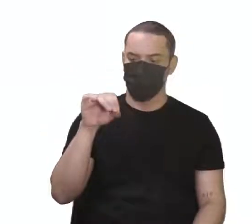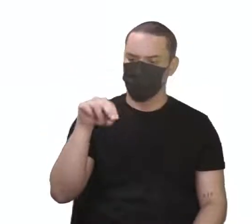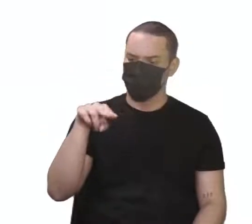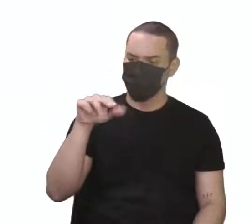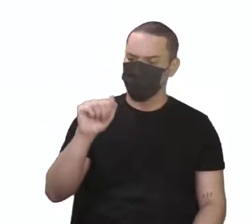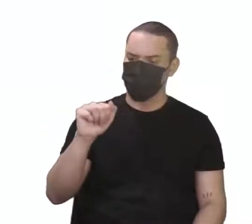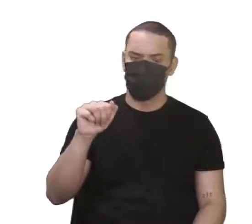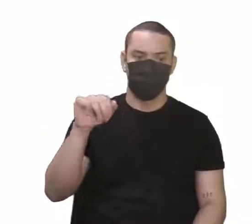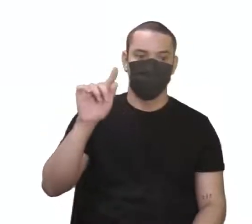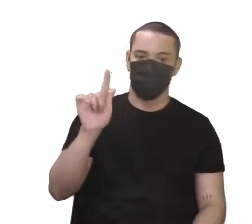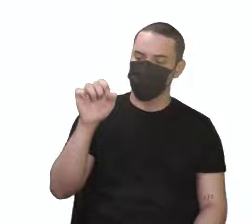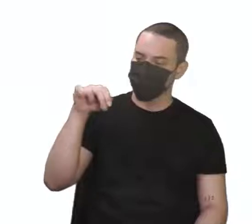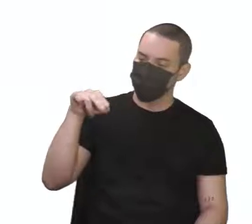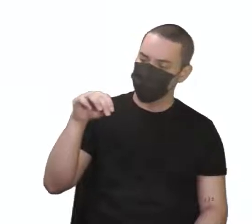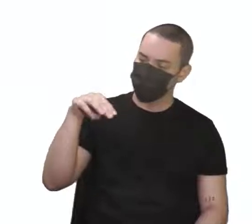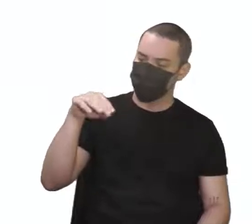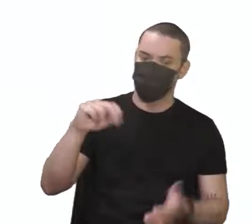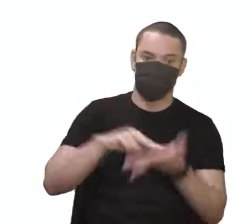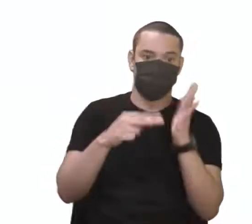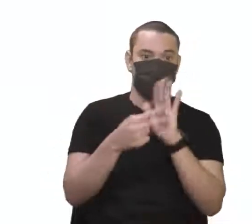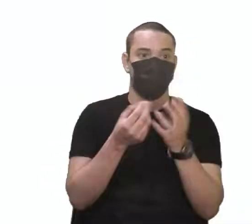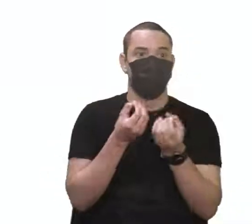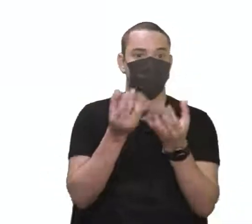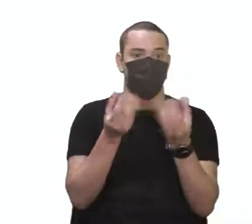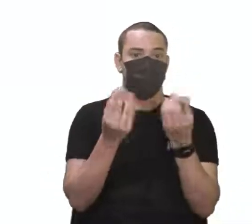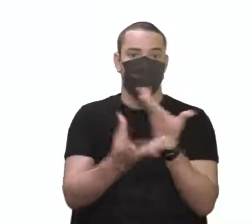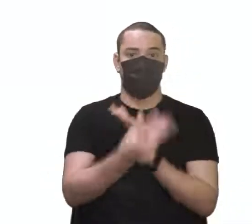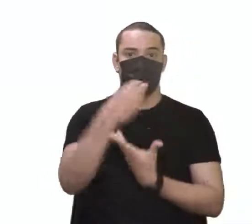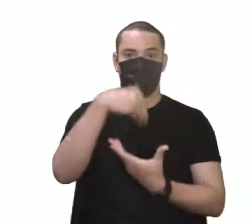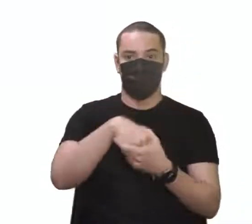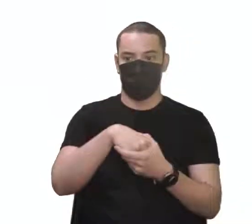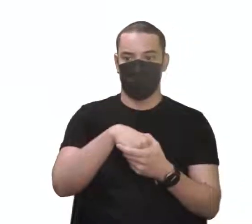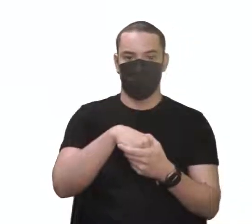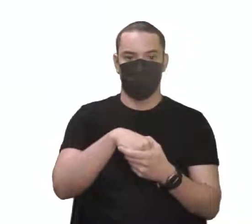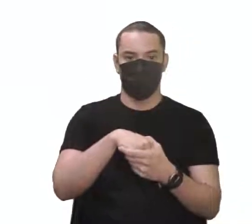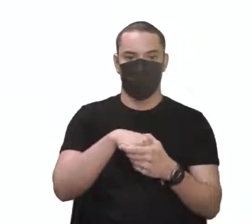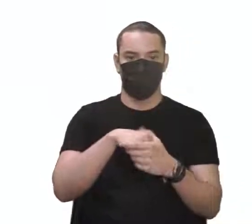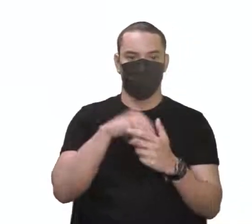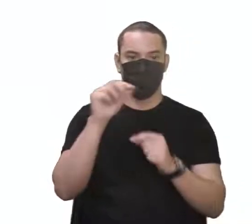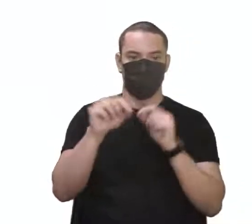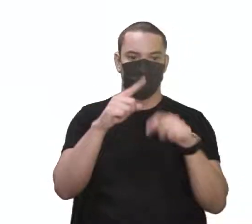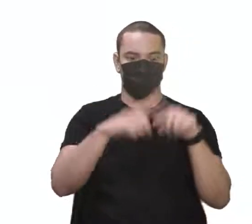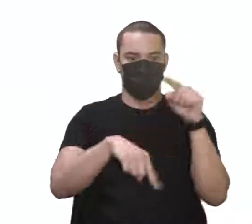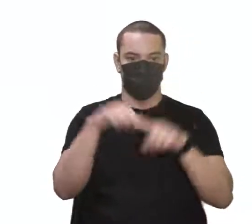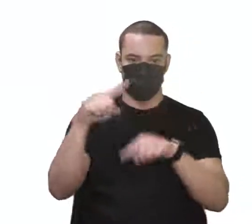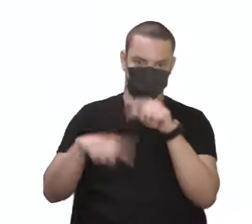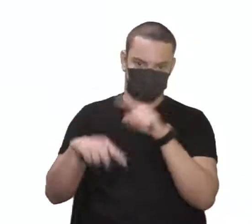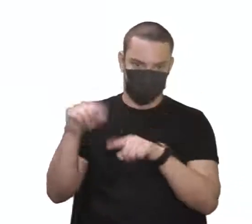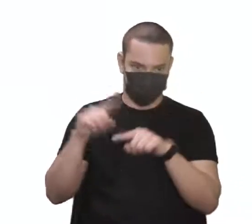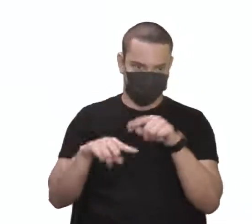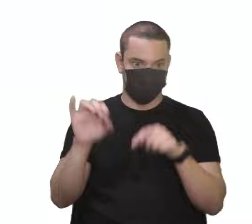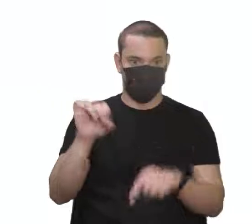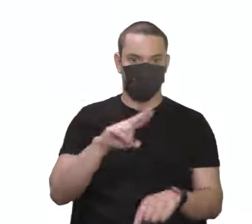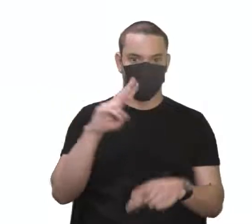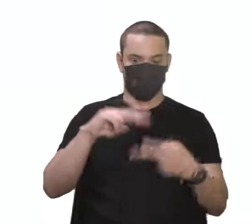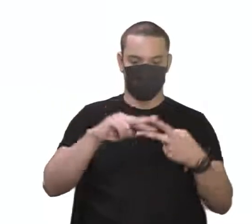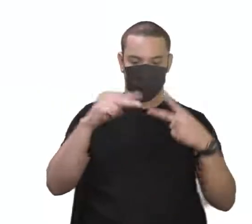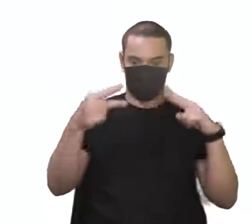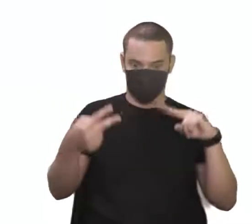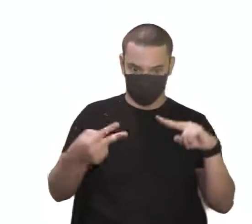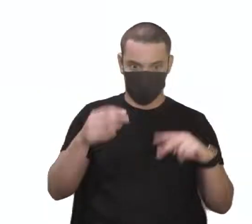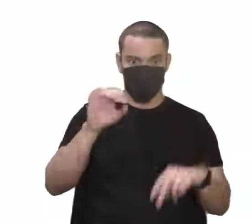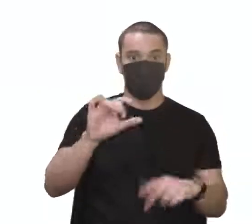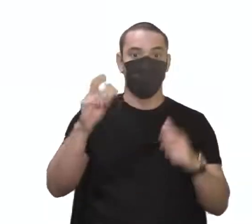mesmo genoma? O genoma são as informações contidas dentro do material genético, ou seja, do